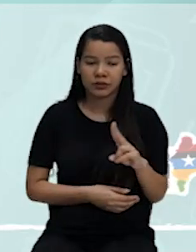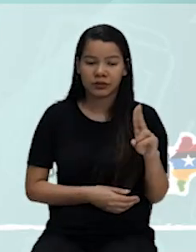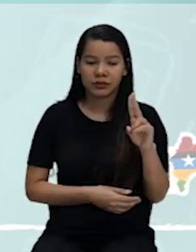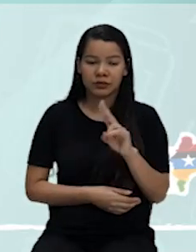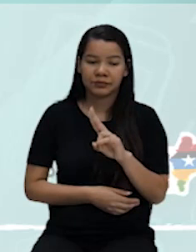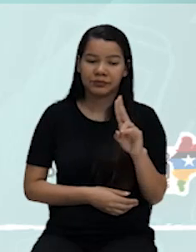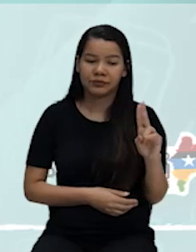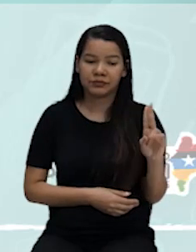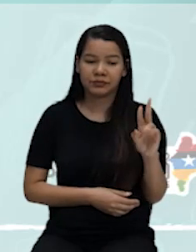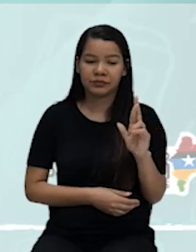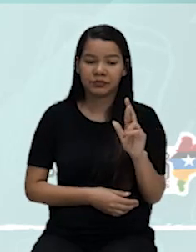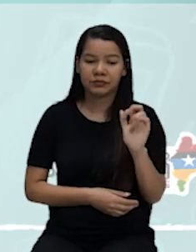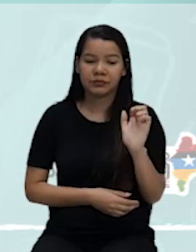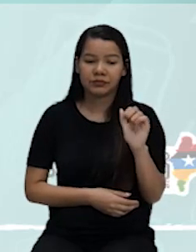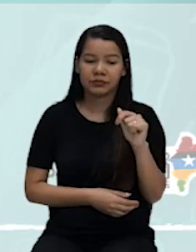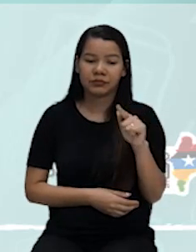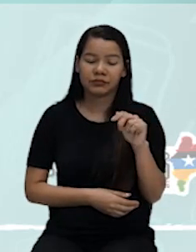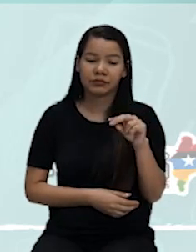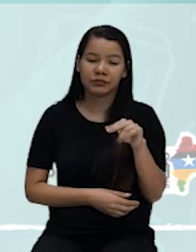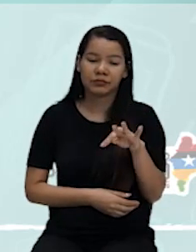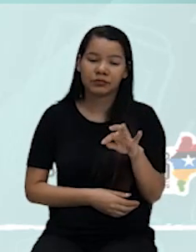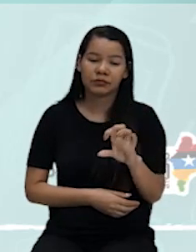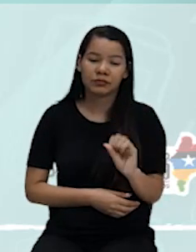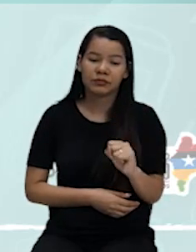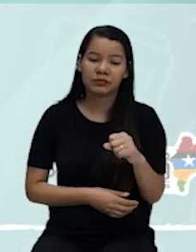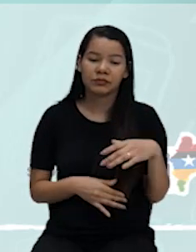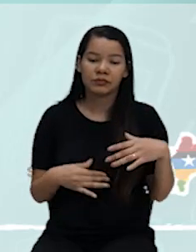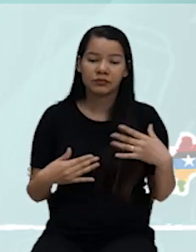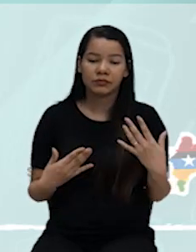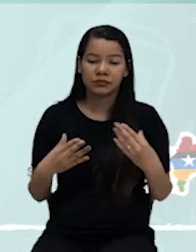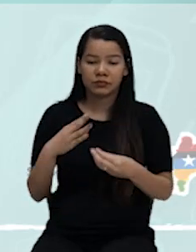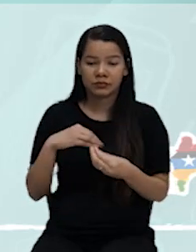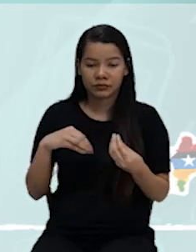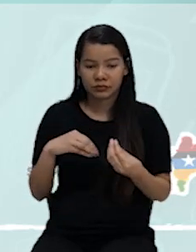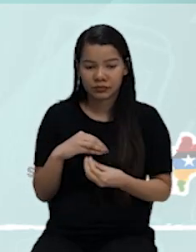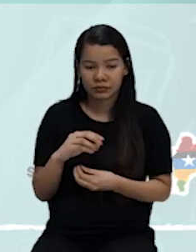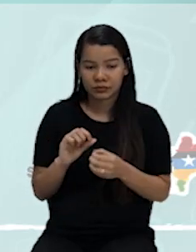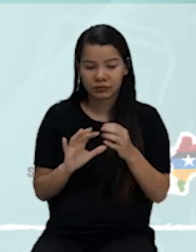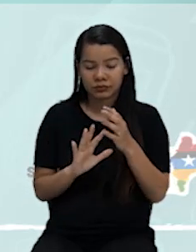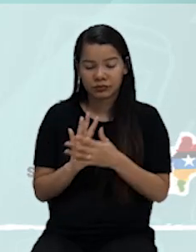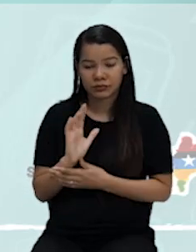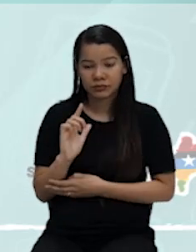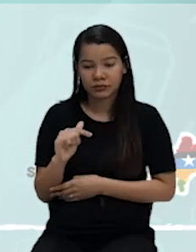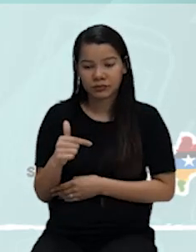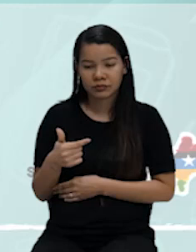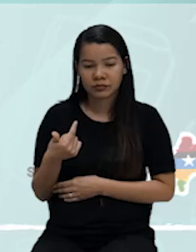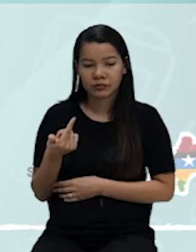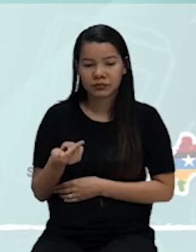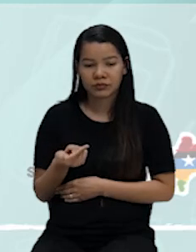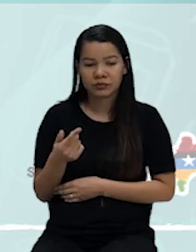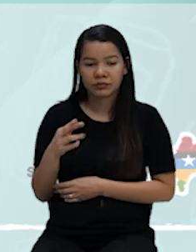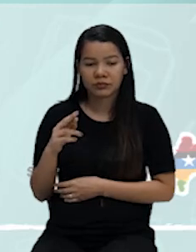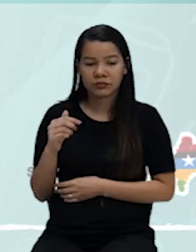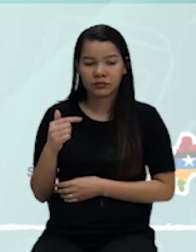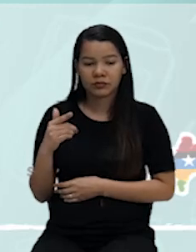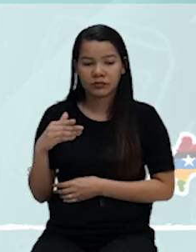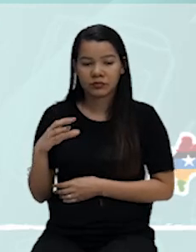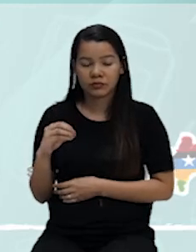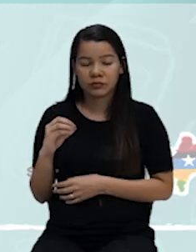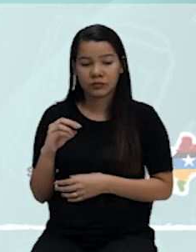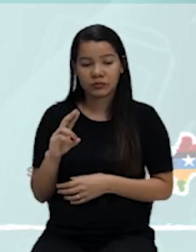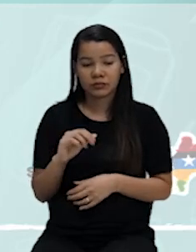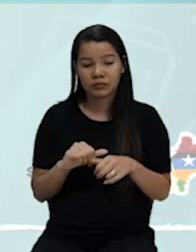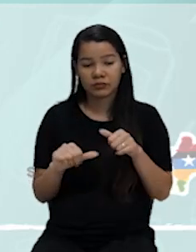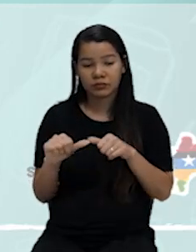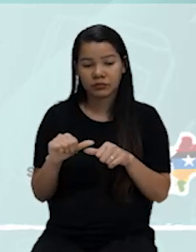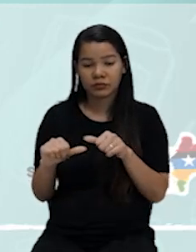de reagentes. E quando as substâncias formadas após a reação química ou